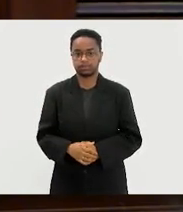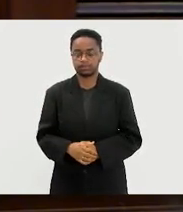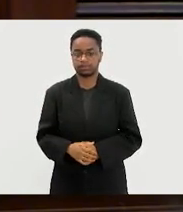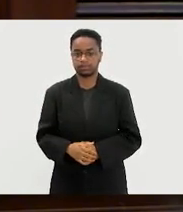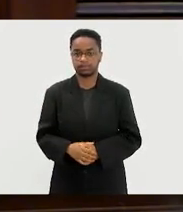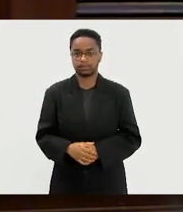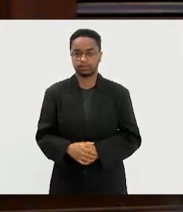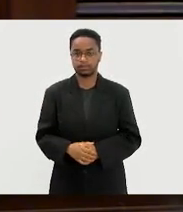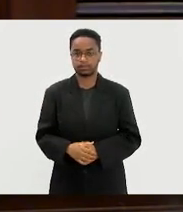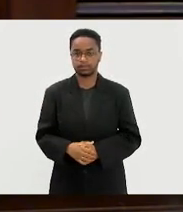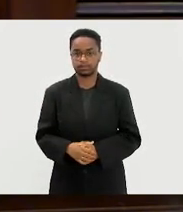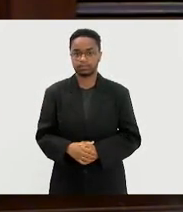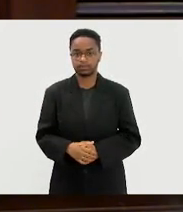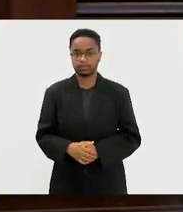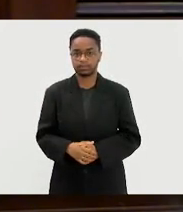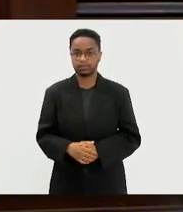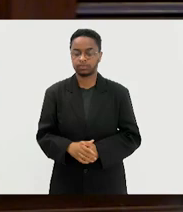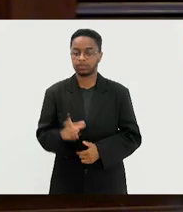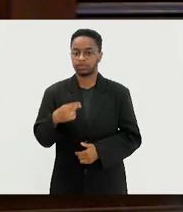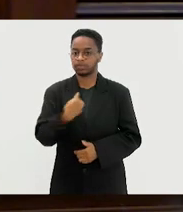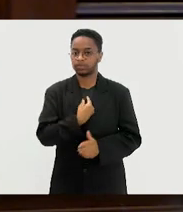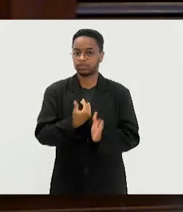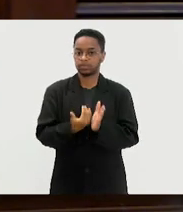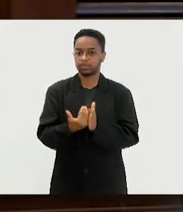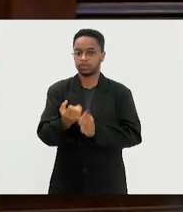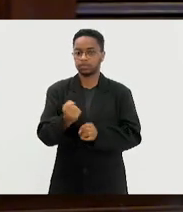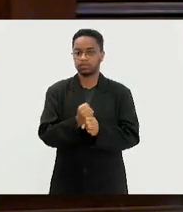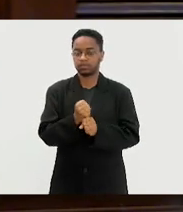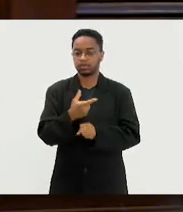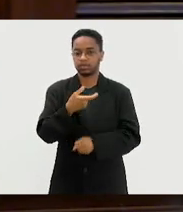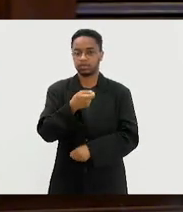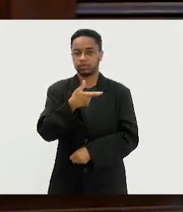Iniciamos o ano de 2026.